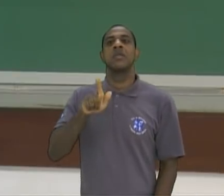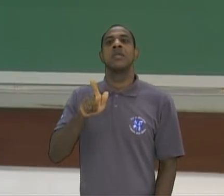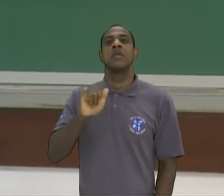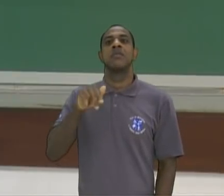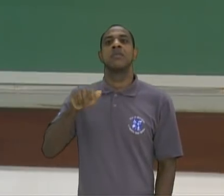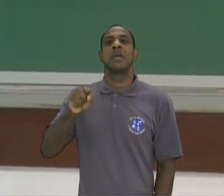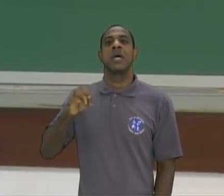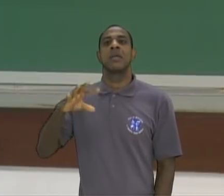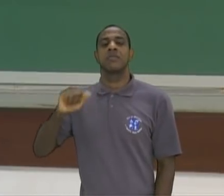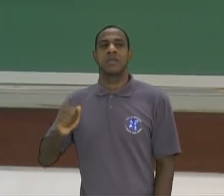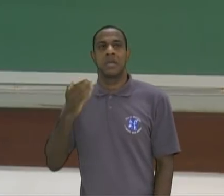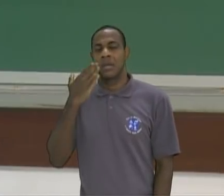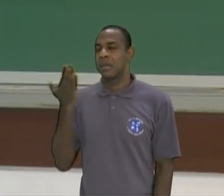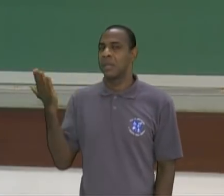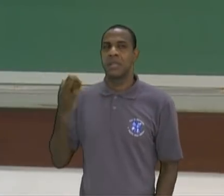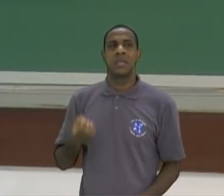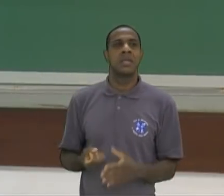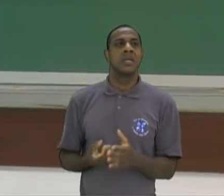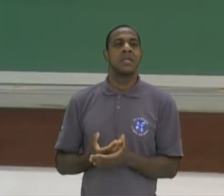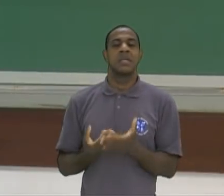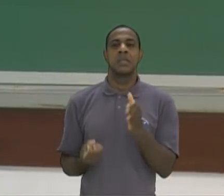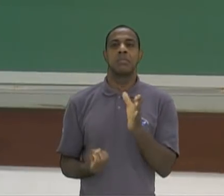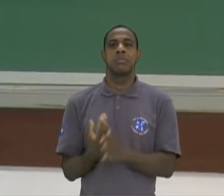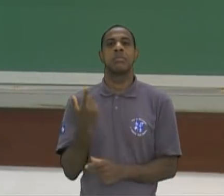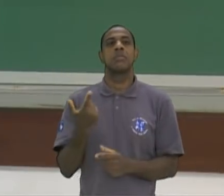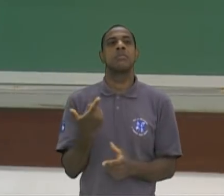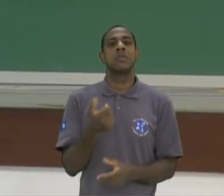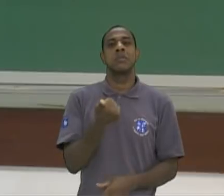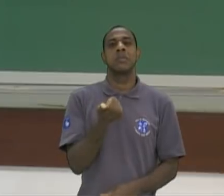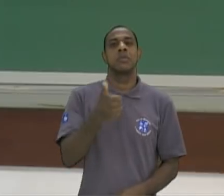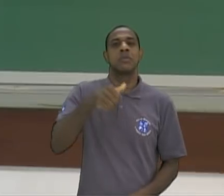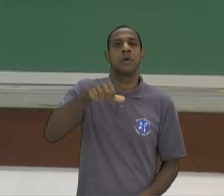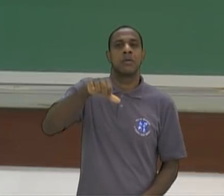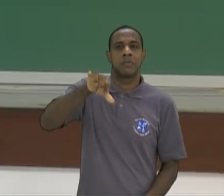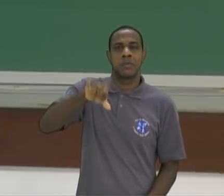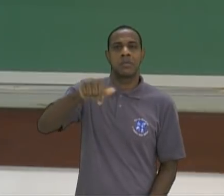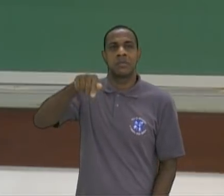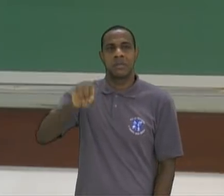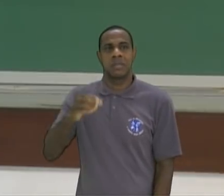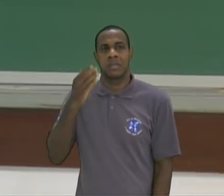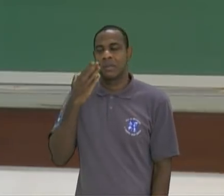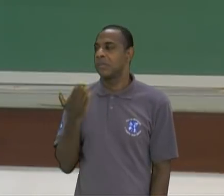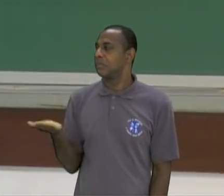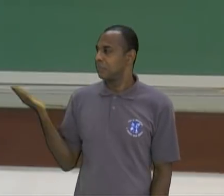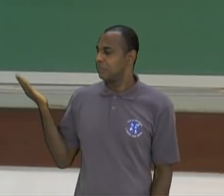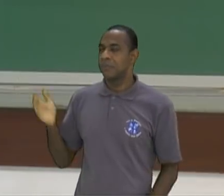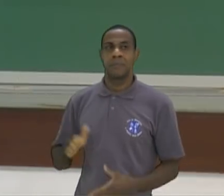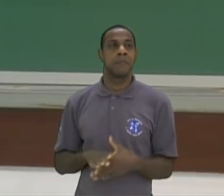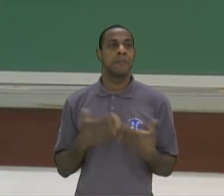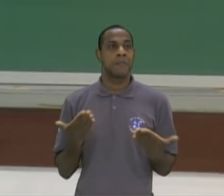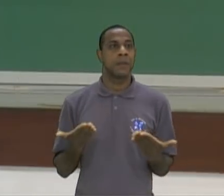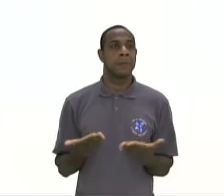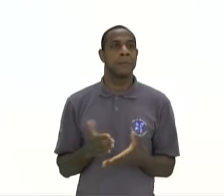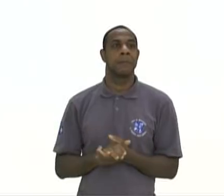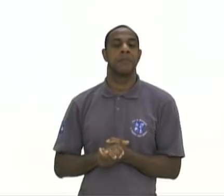que surge lá na década de 70, que está retratada aqui para vocês a imagem dela. Então, a